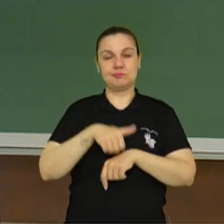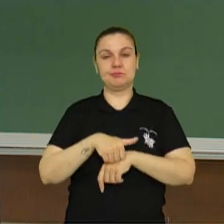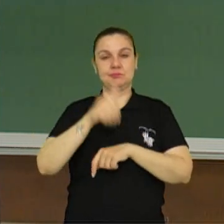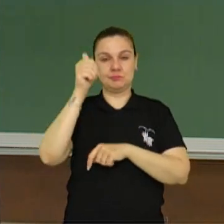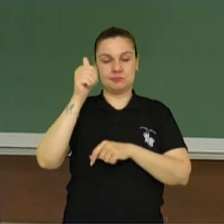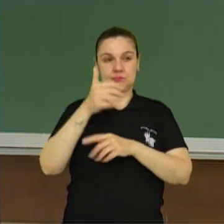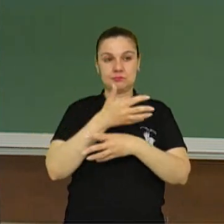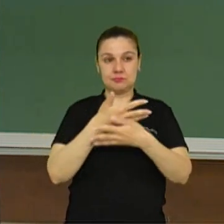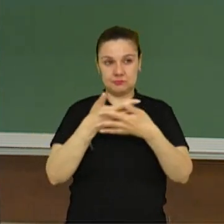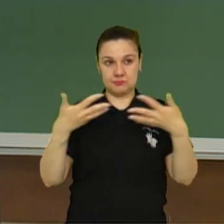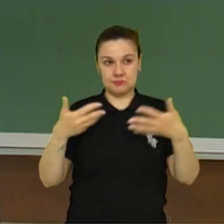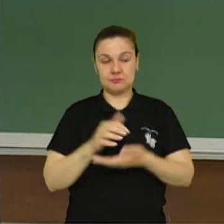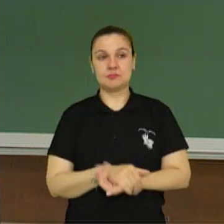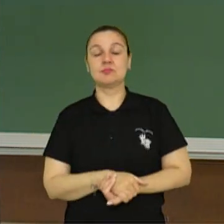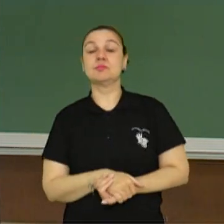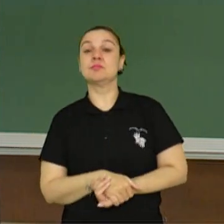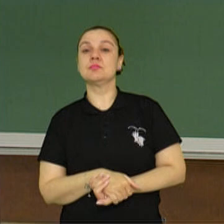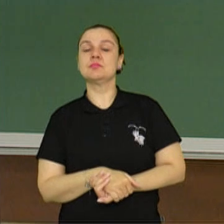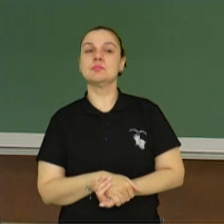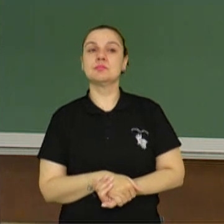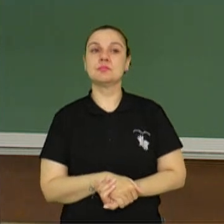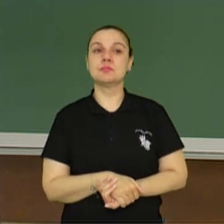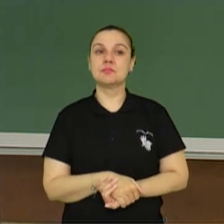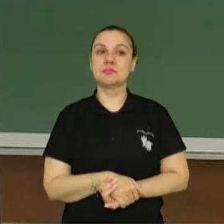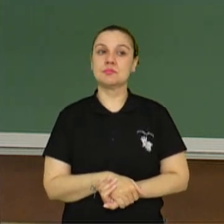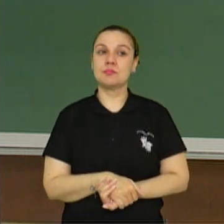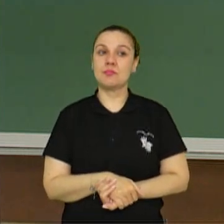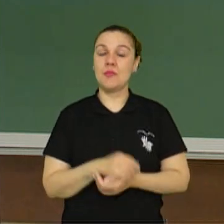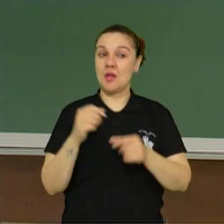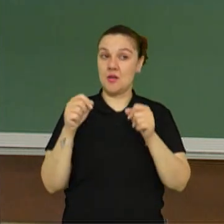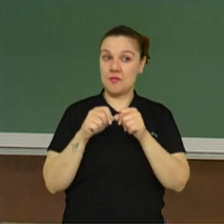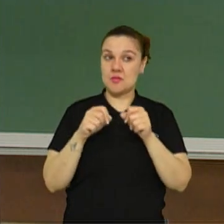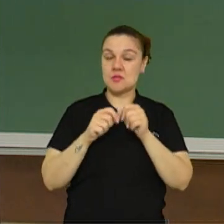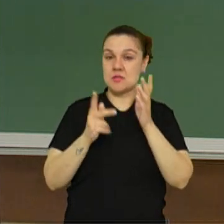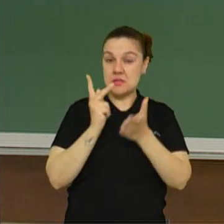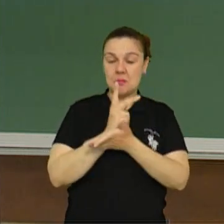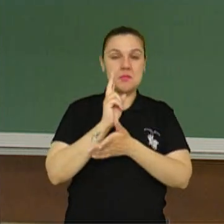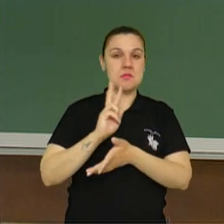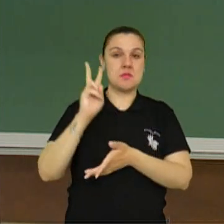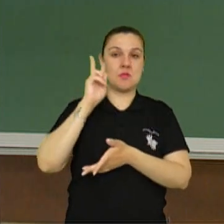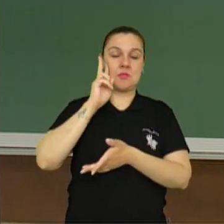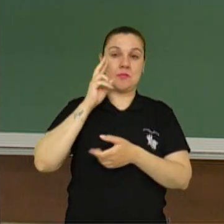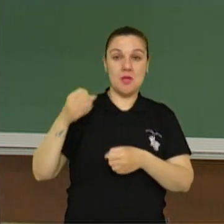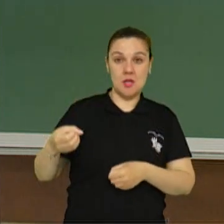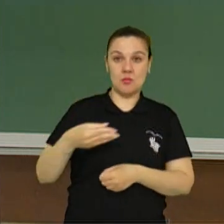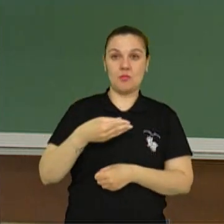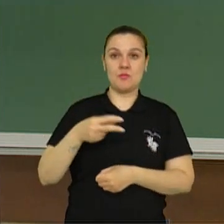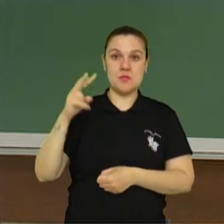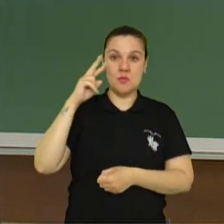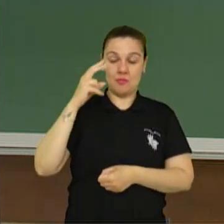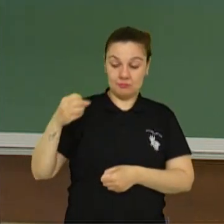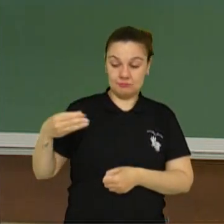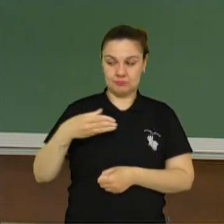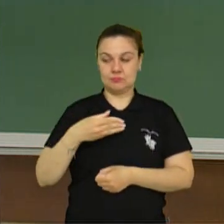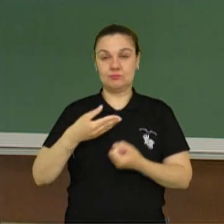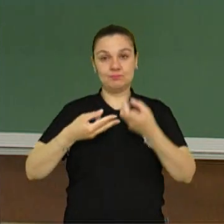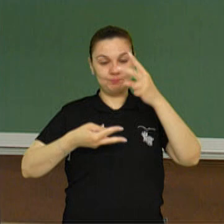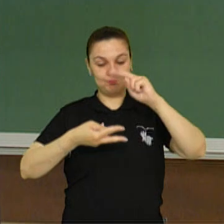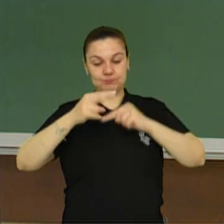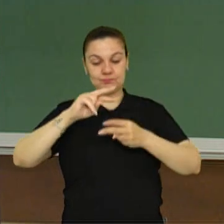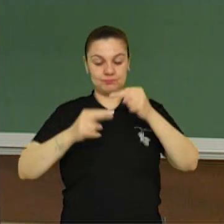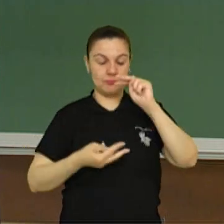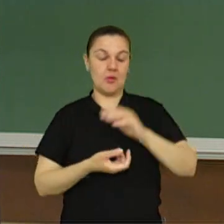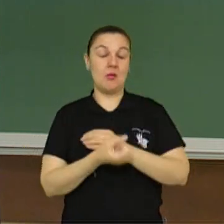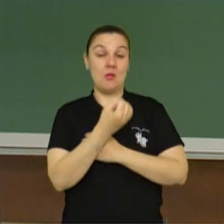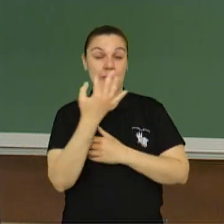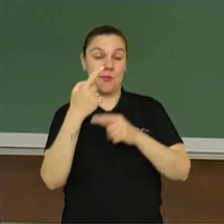alguns masters e tal. E ele é feito, toda segunda-feira ele é atualizado, tá? Então, alguns torneios, por